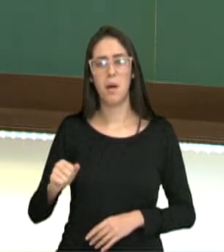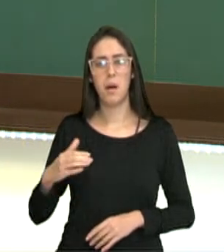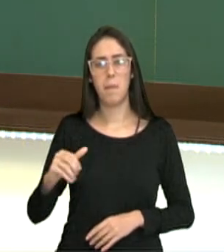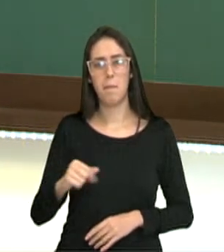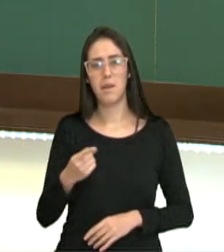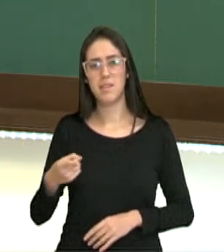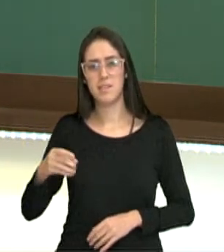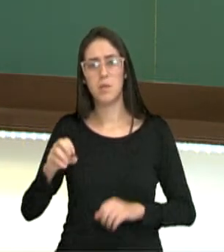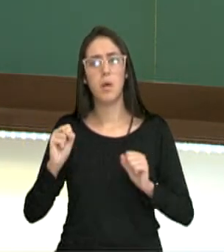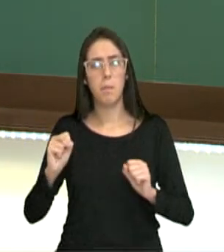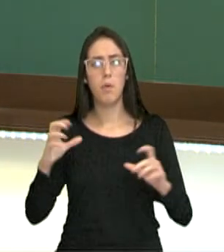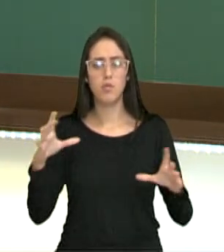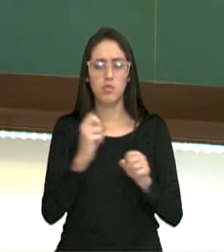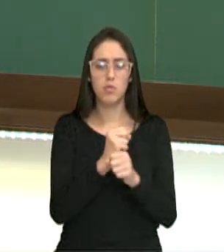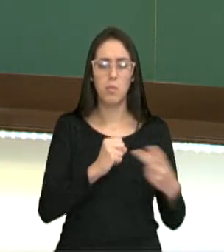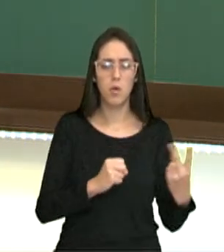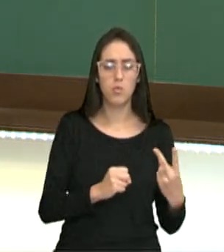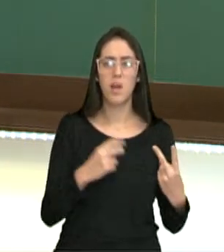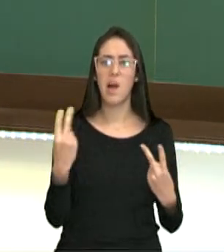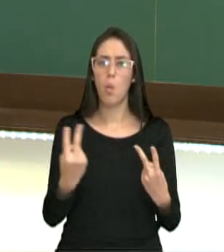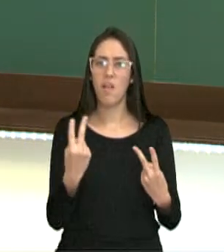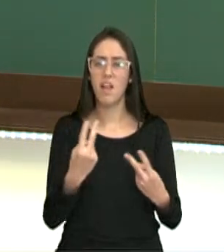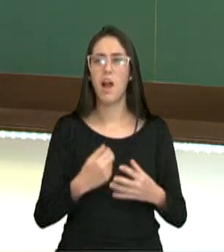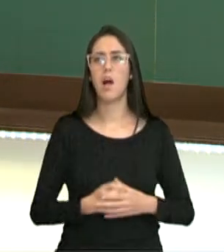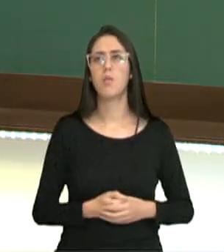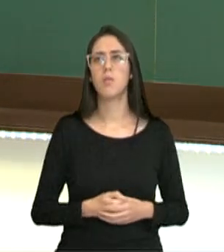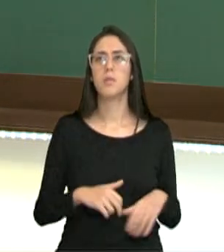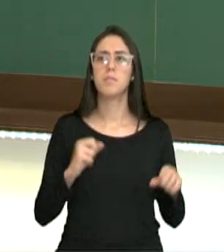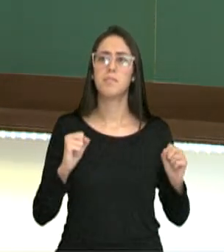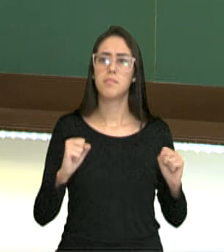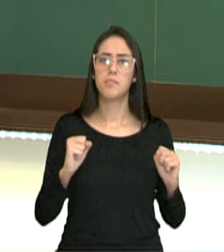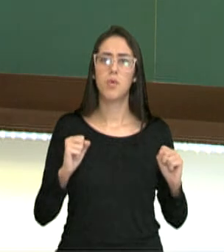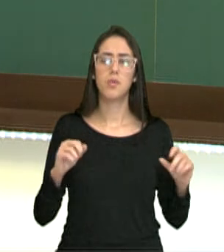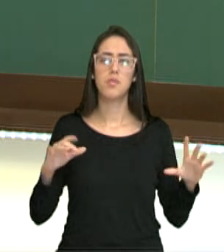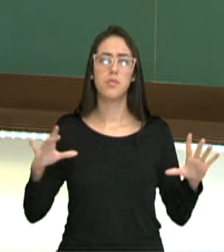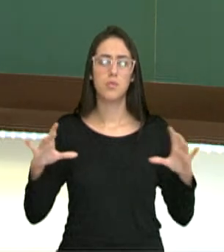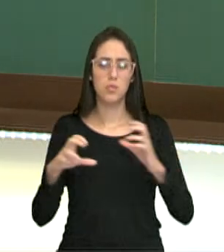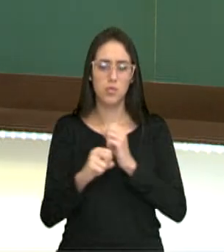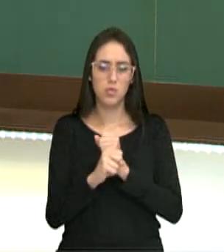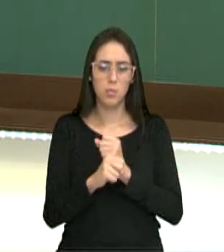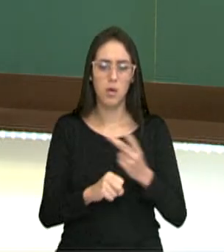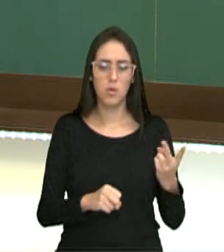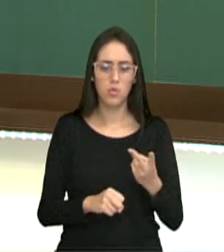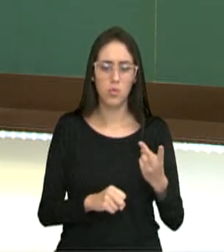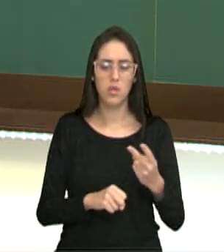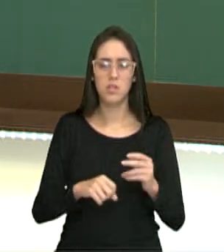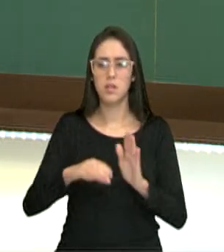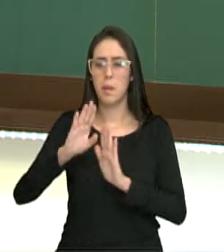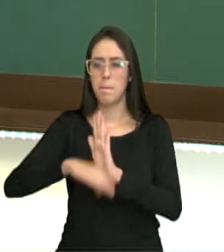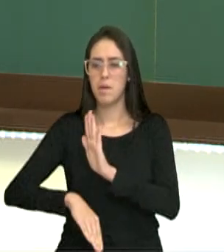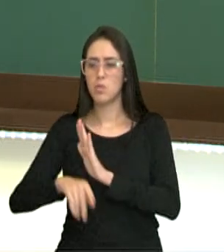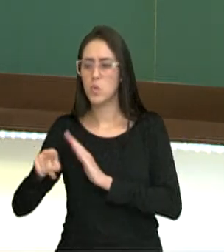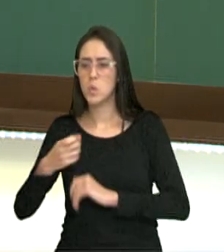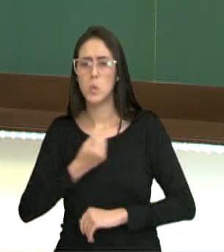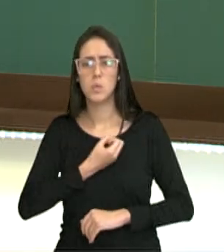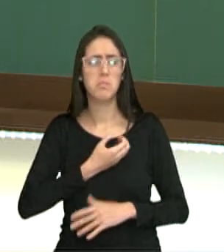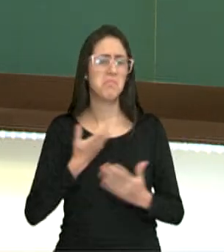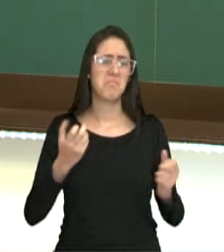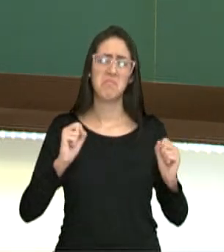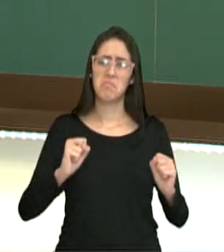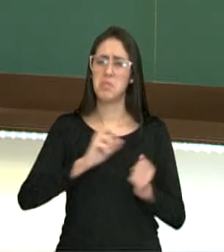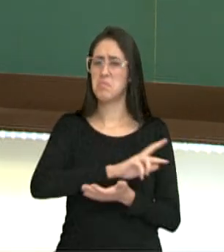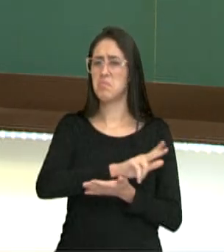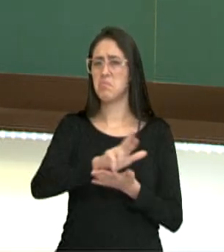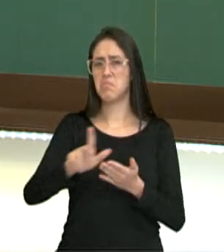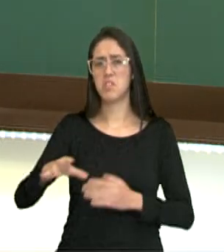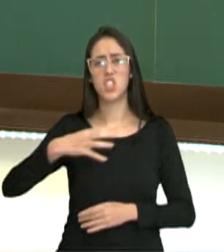os dois termos e elevar ao quadrado, você pode somar os dois e diminuir de um número. Então, nós temos